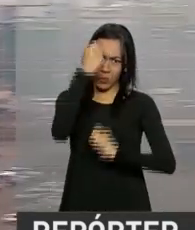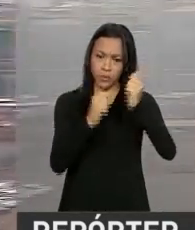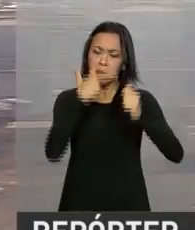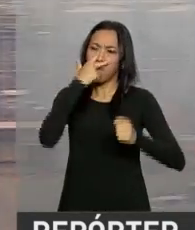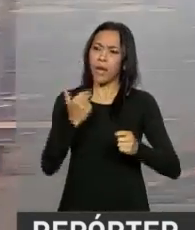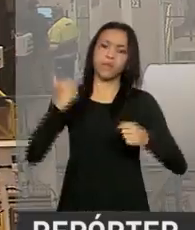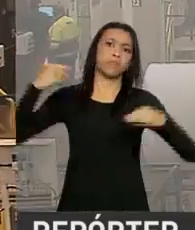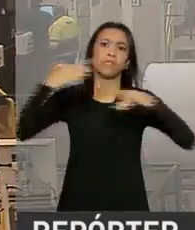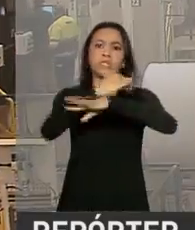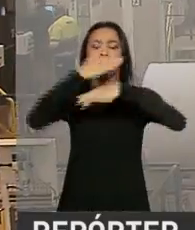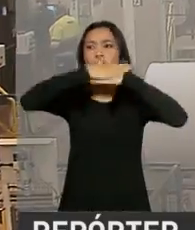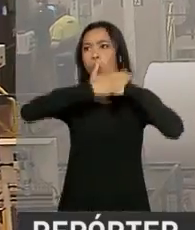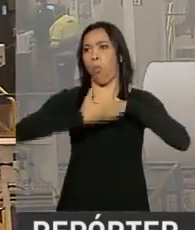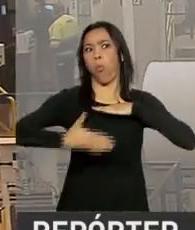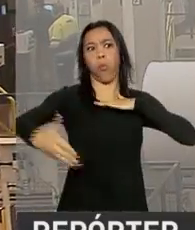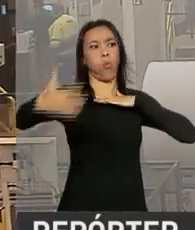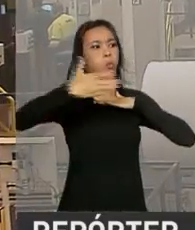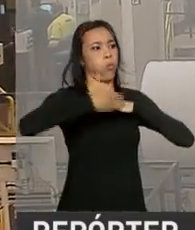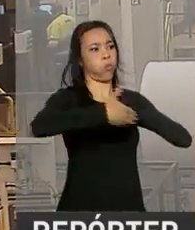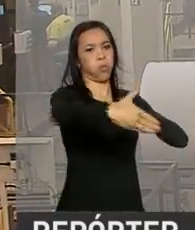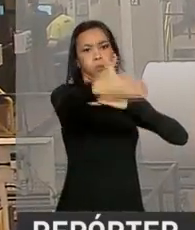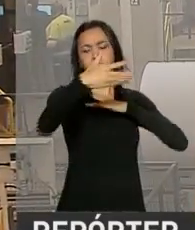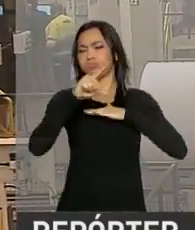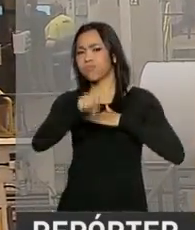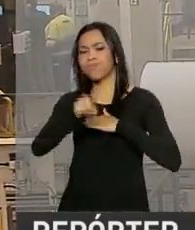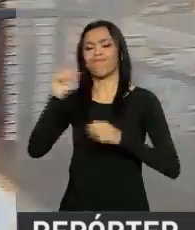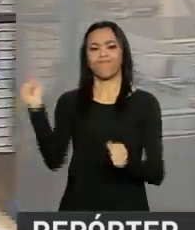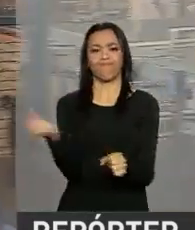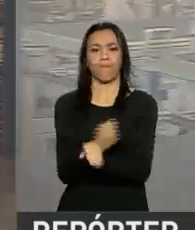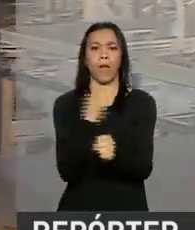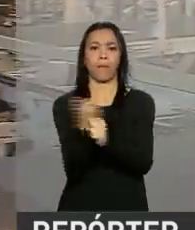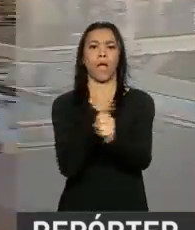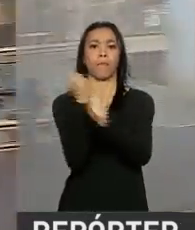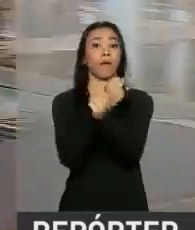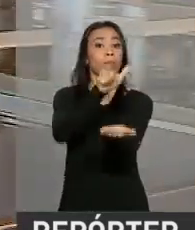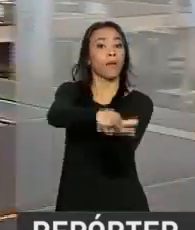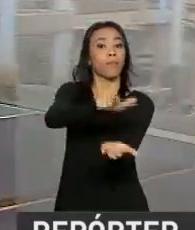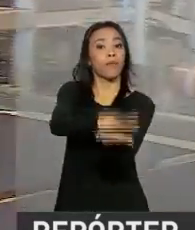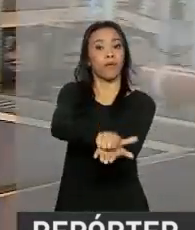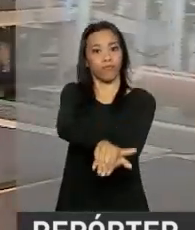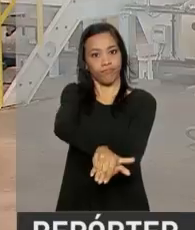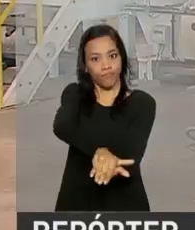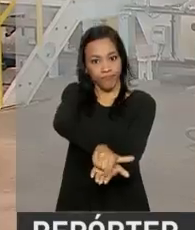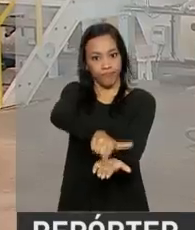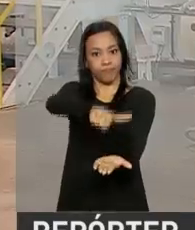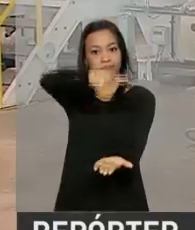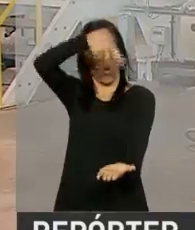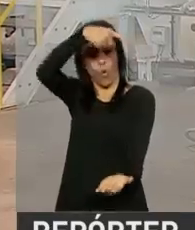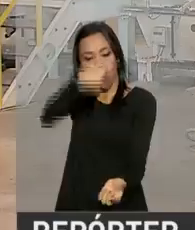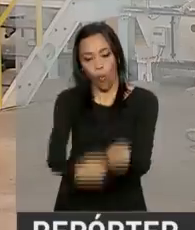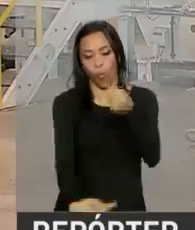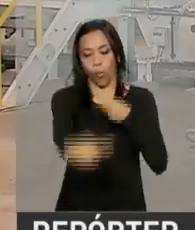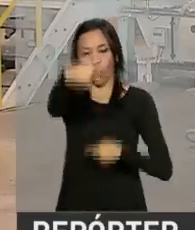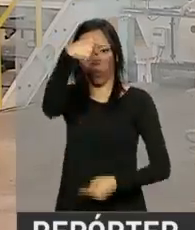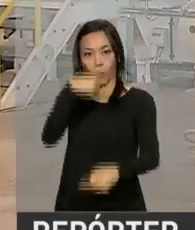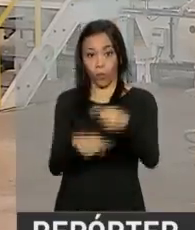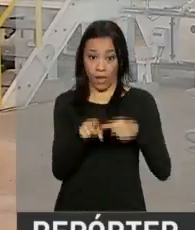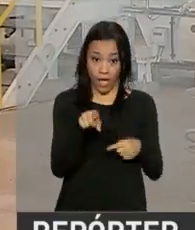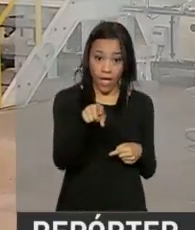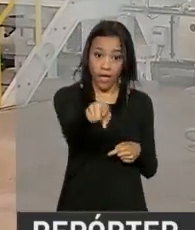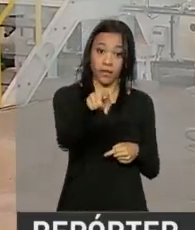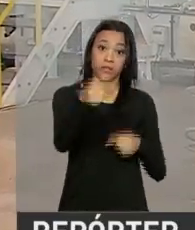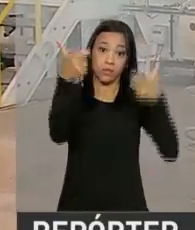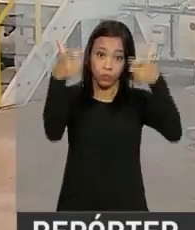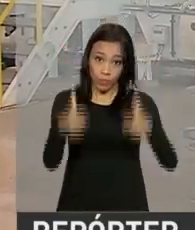de cidade, construída para fabricar celulose, matéria-prima do papel. A fábrica da Klabin, em